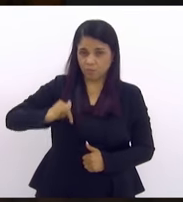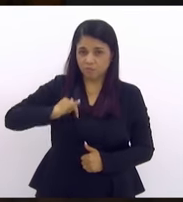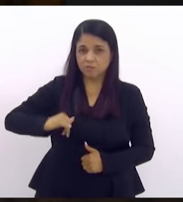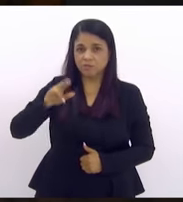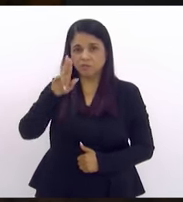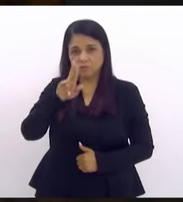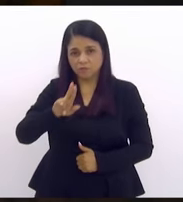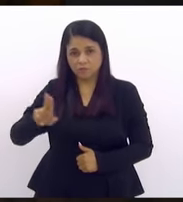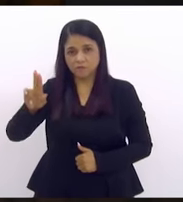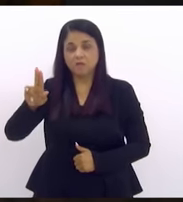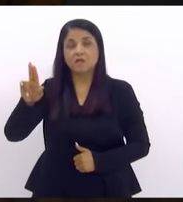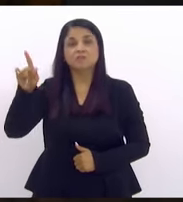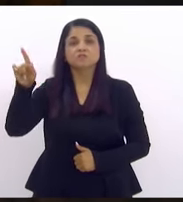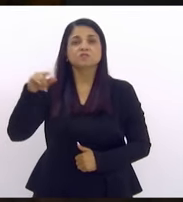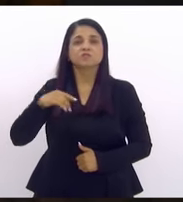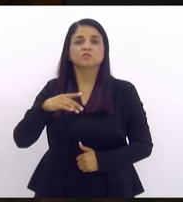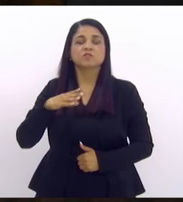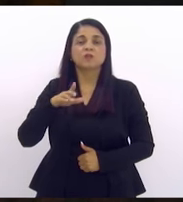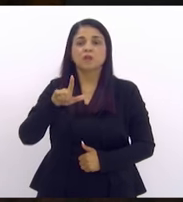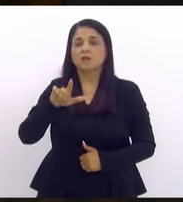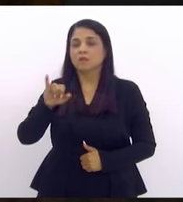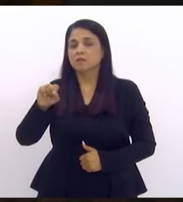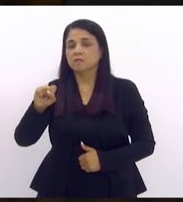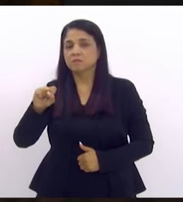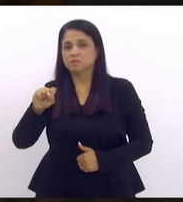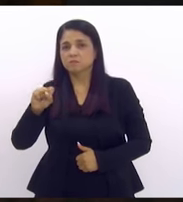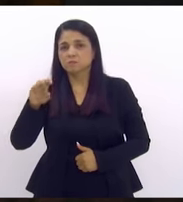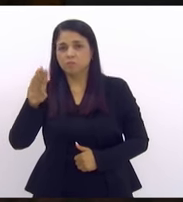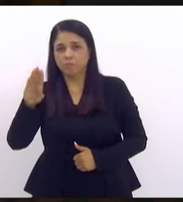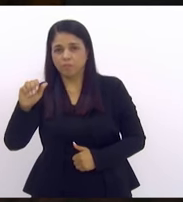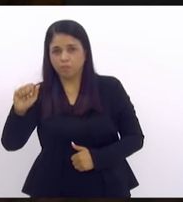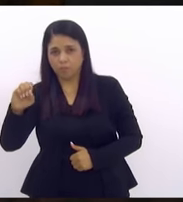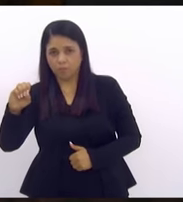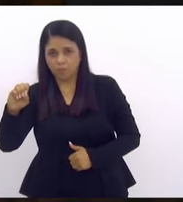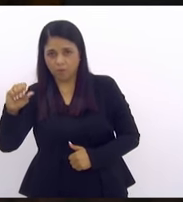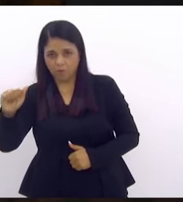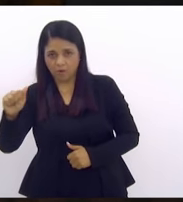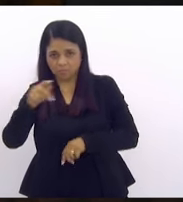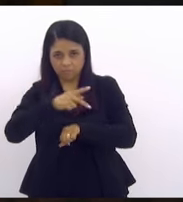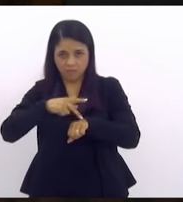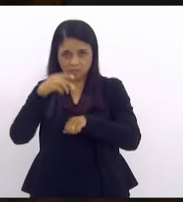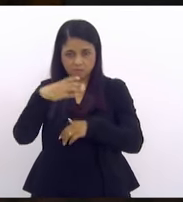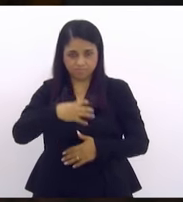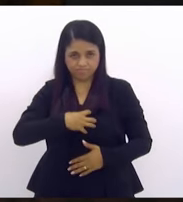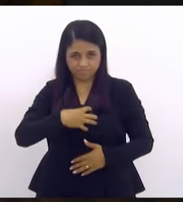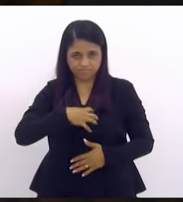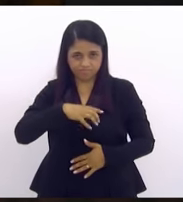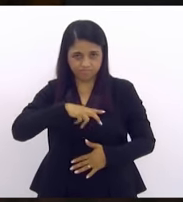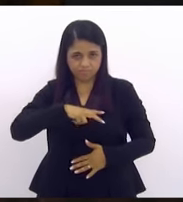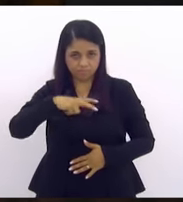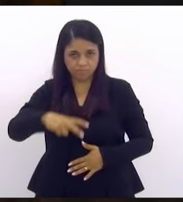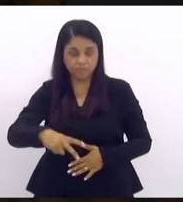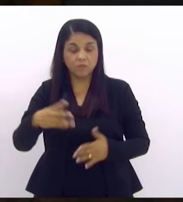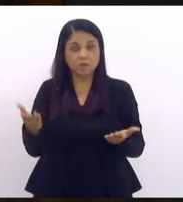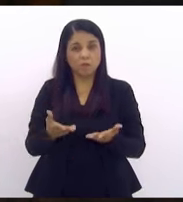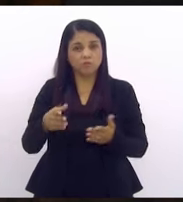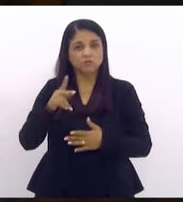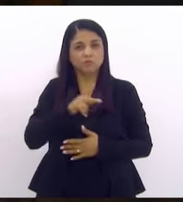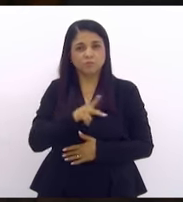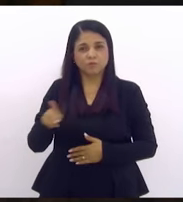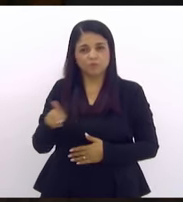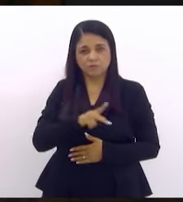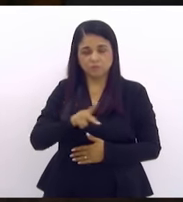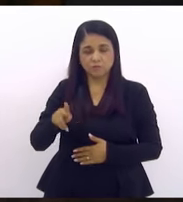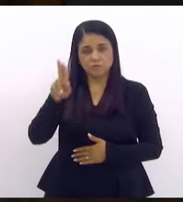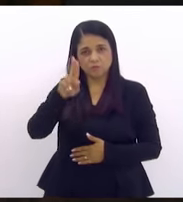Universidade de Lisboa entre os anos de 2007 e 2008 atualmente é Professor associado 3S da